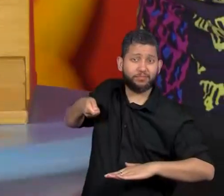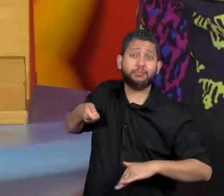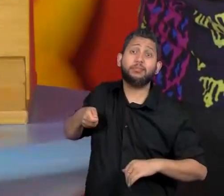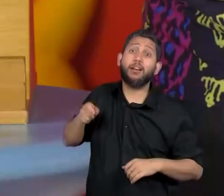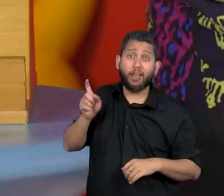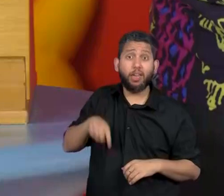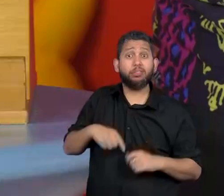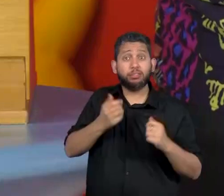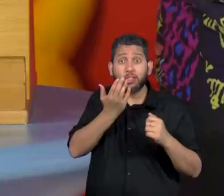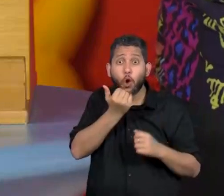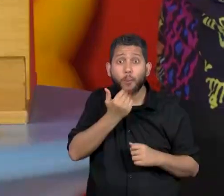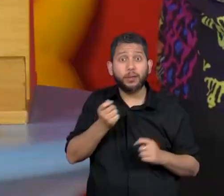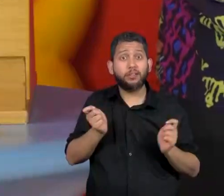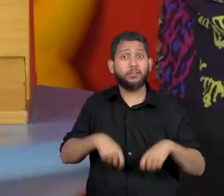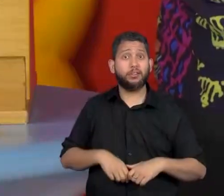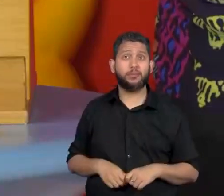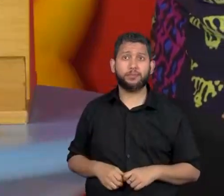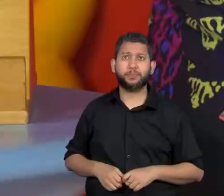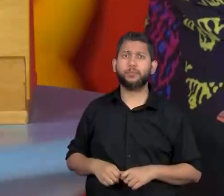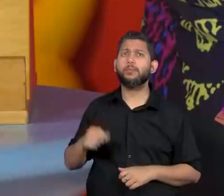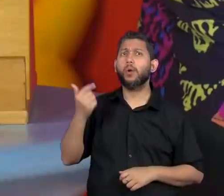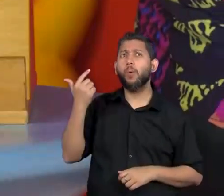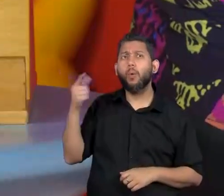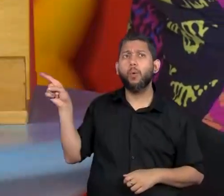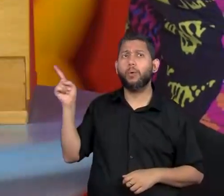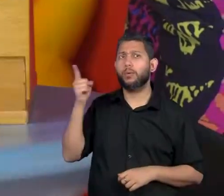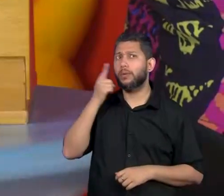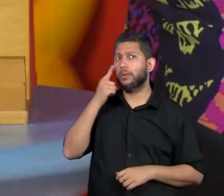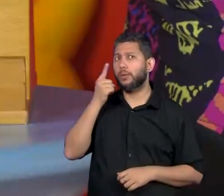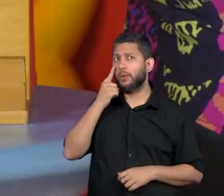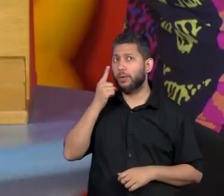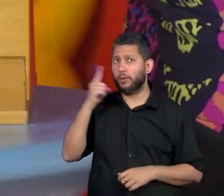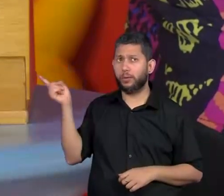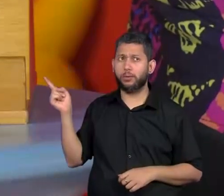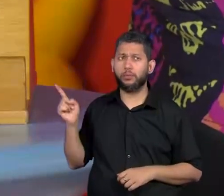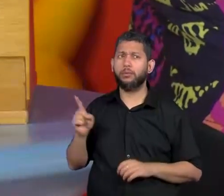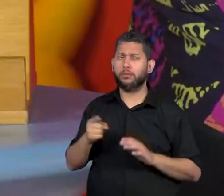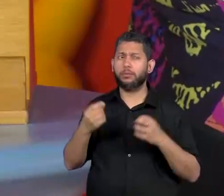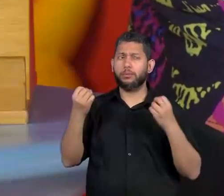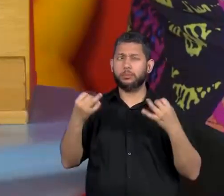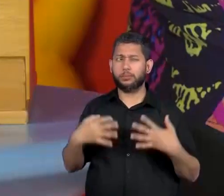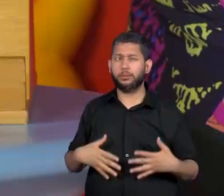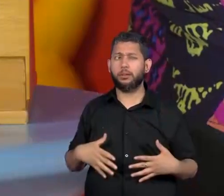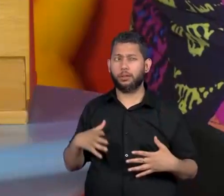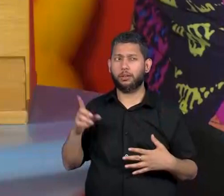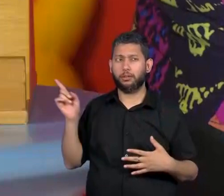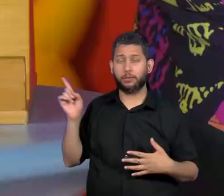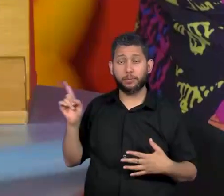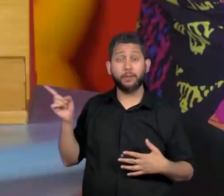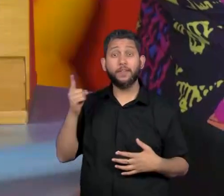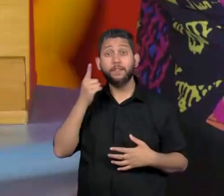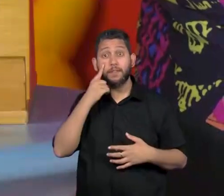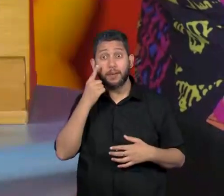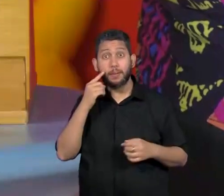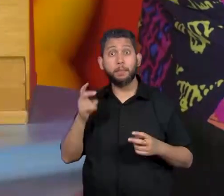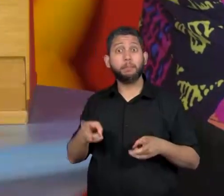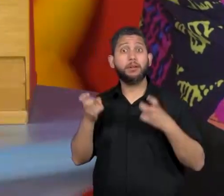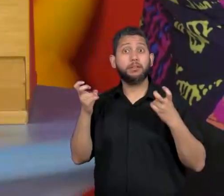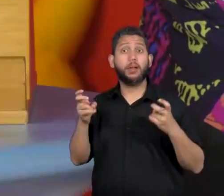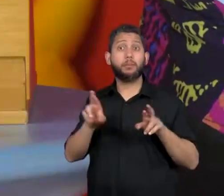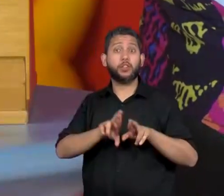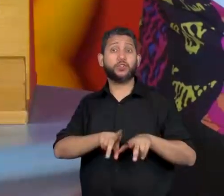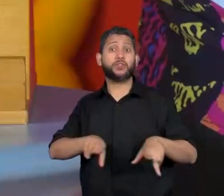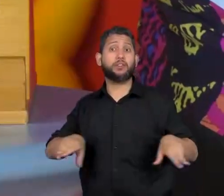comestível. Isso mesmo. E tem outros tipos de raízes aqui, que nós já vamos falar sobre elas, mas observem que são